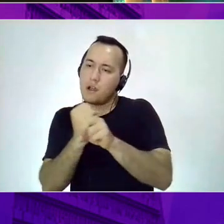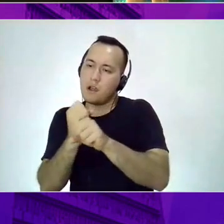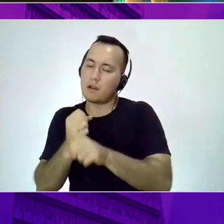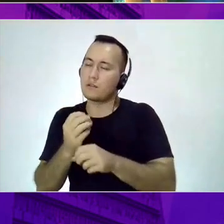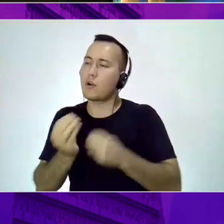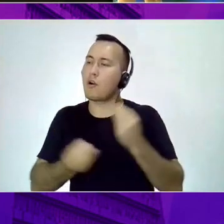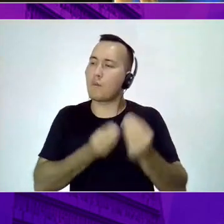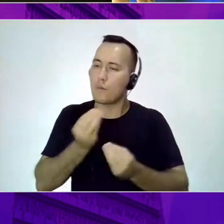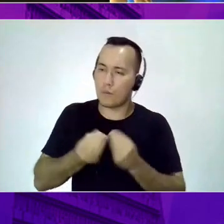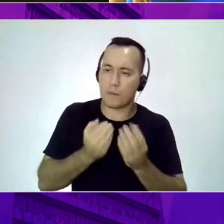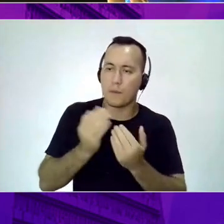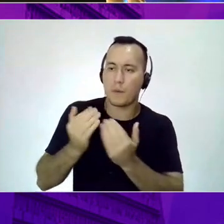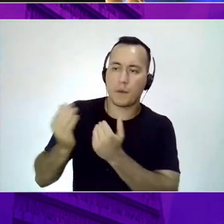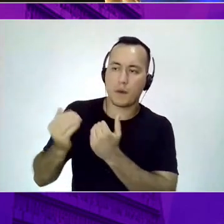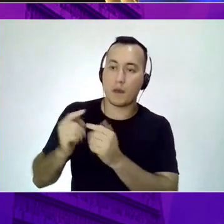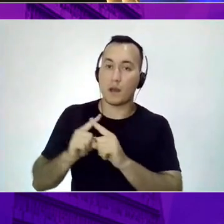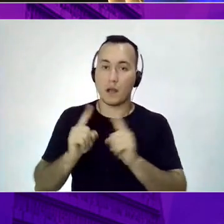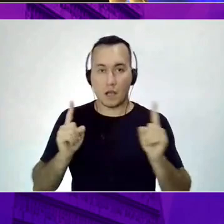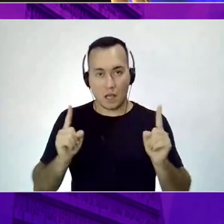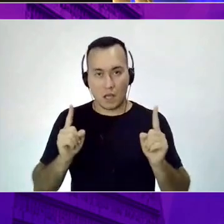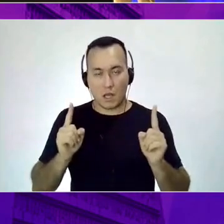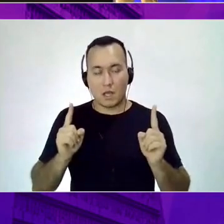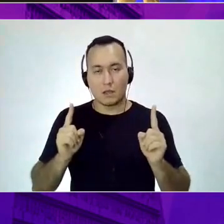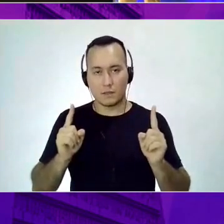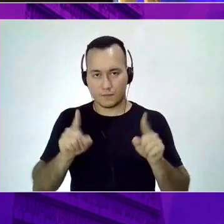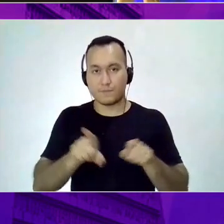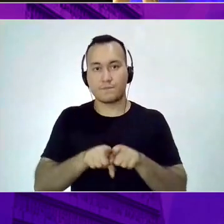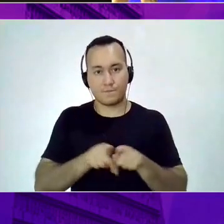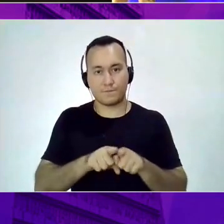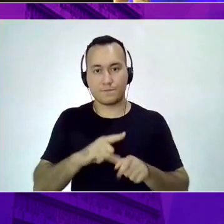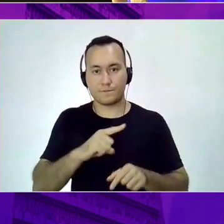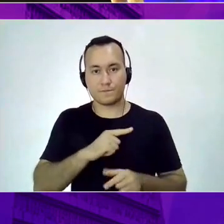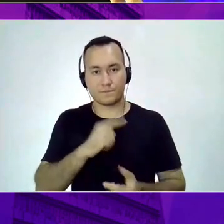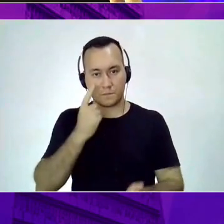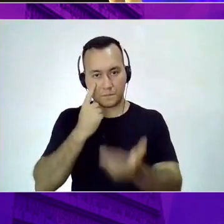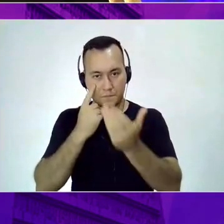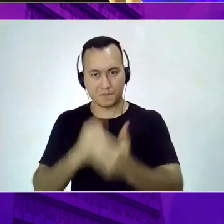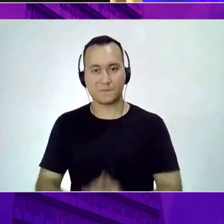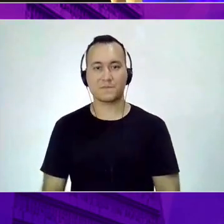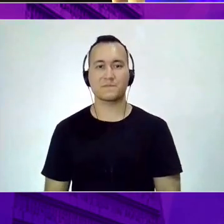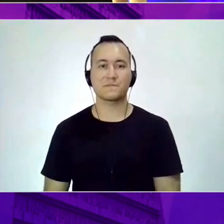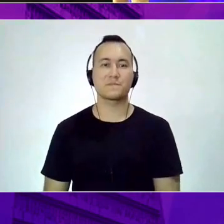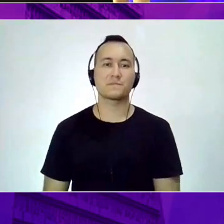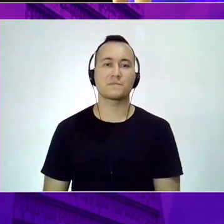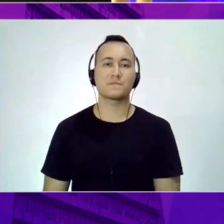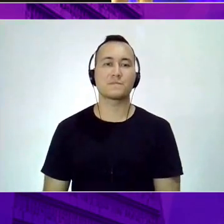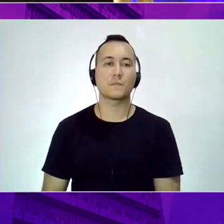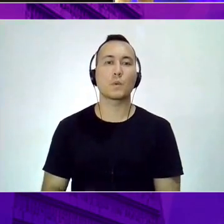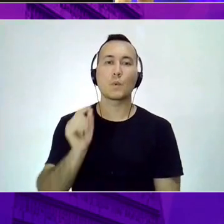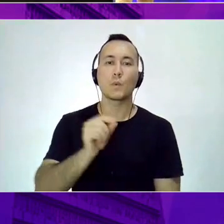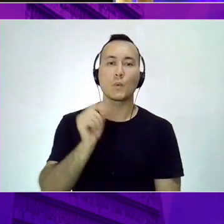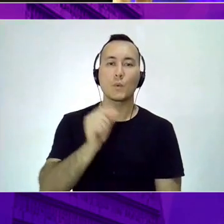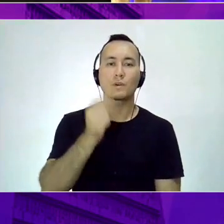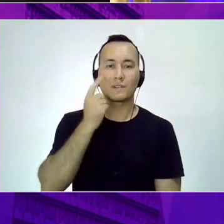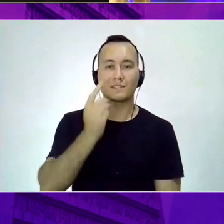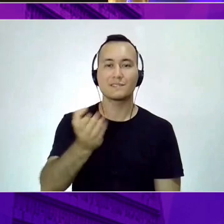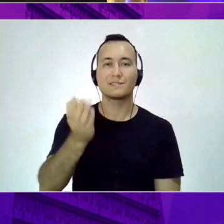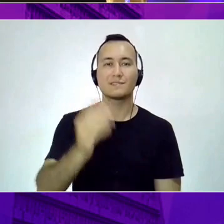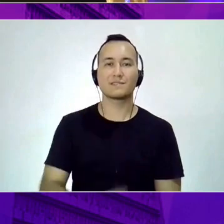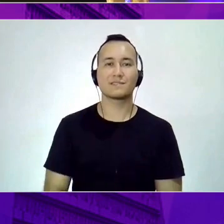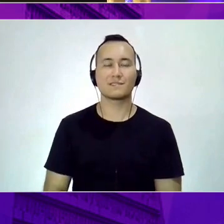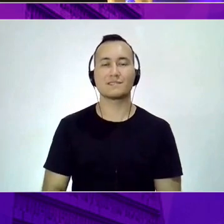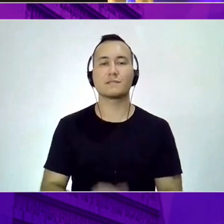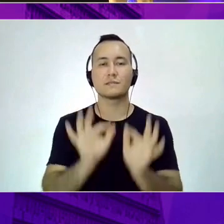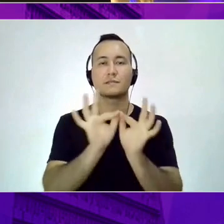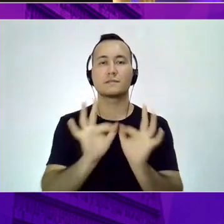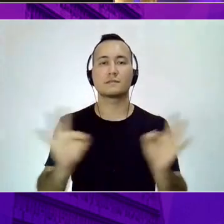precisou começar a olhar para processos também. E aí eu trouxe essa foto do escritório deles, do Sem Parar, que tem Somos Imparáveis. Então, são coisas